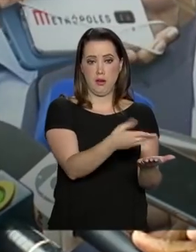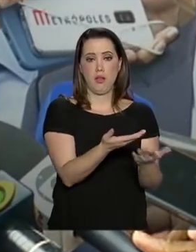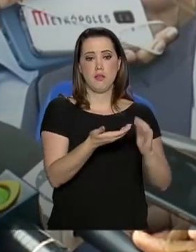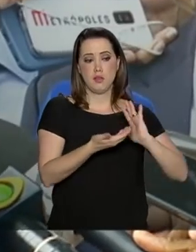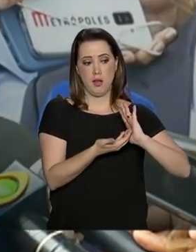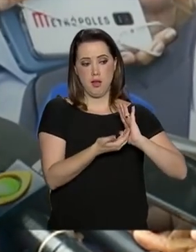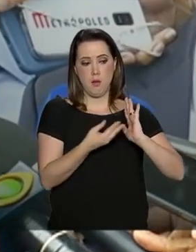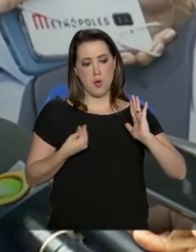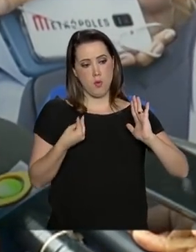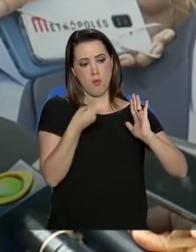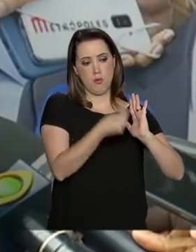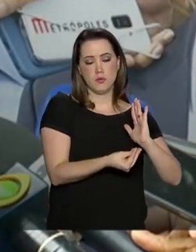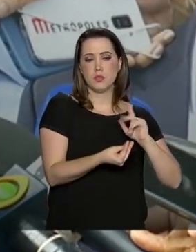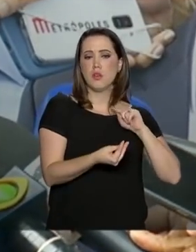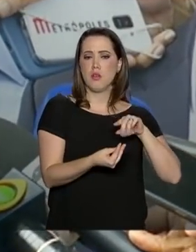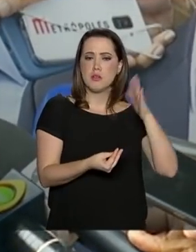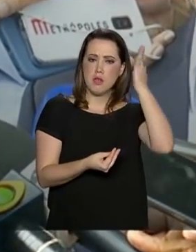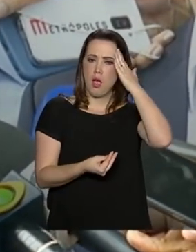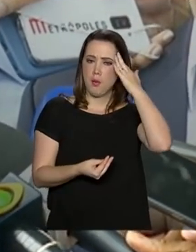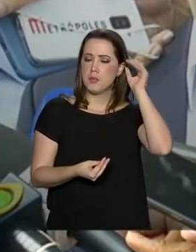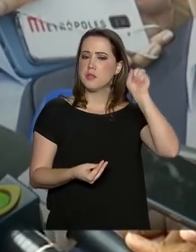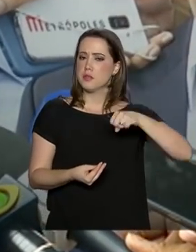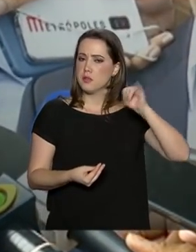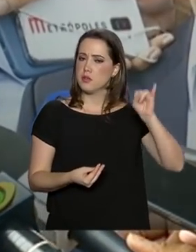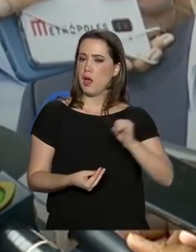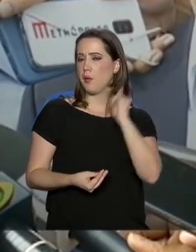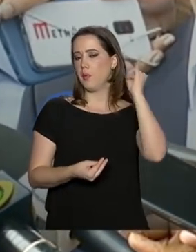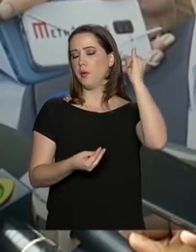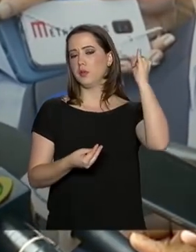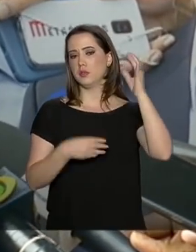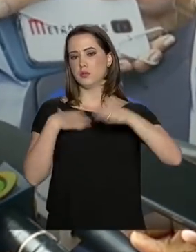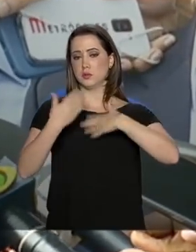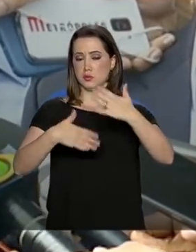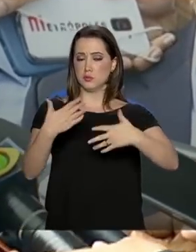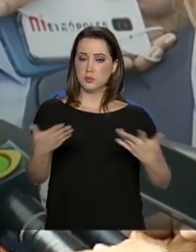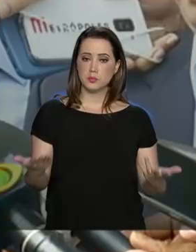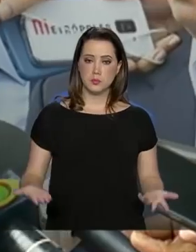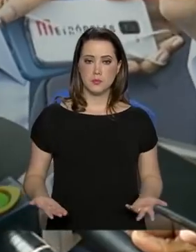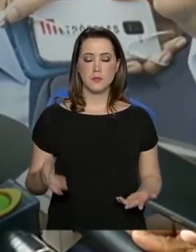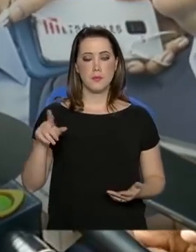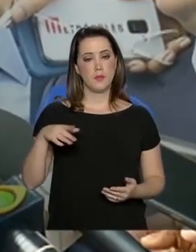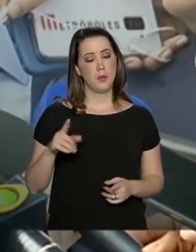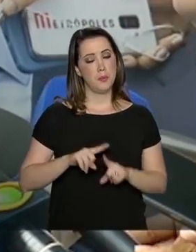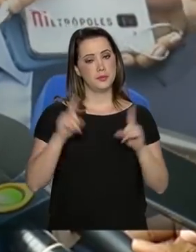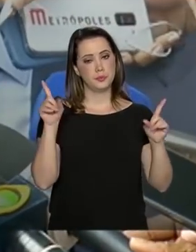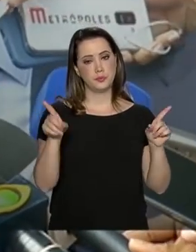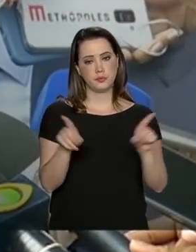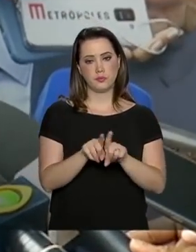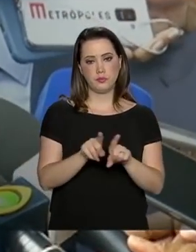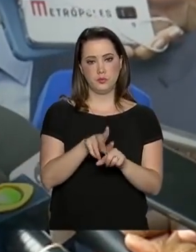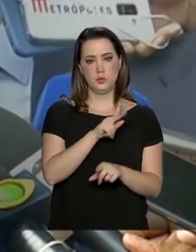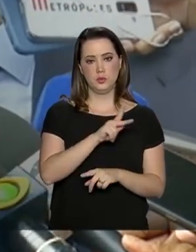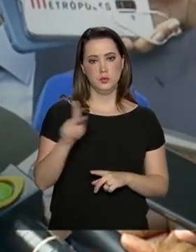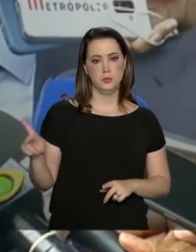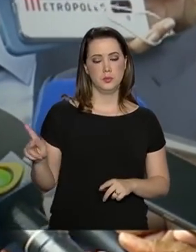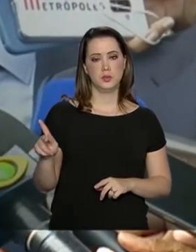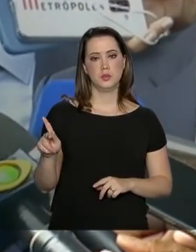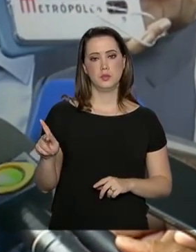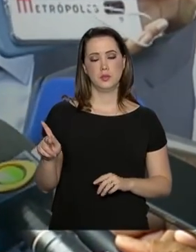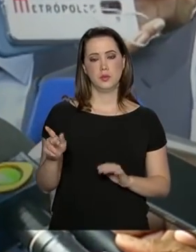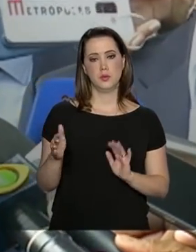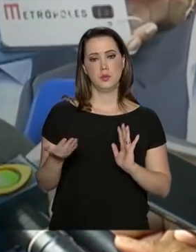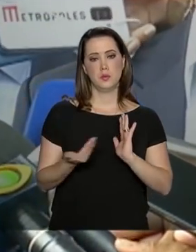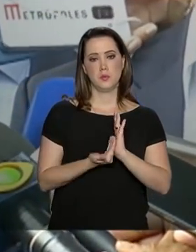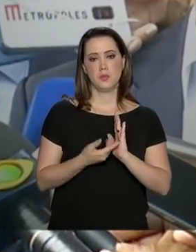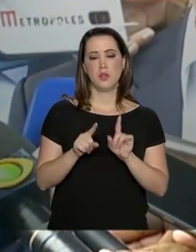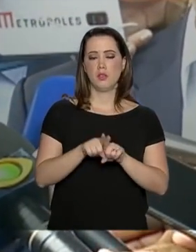Deputados. Então, ele sabe da importância do desempenho dele para isso. Por outro lado, o presidente Rodrigo Maia tem